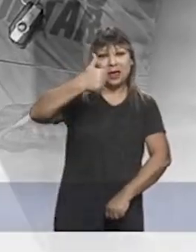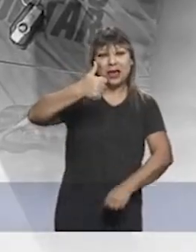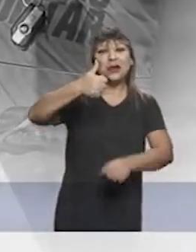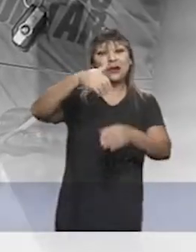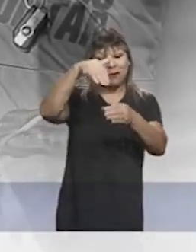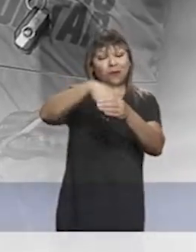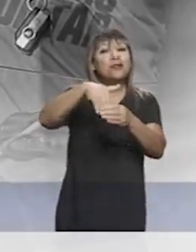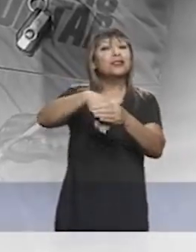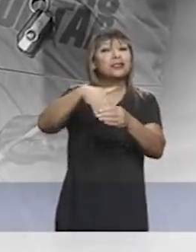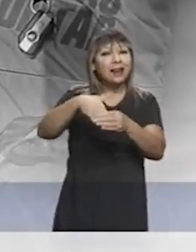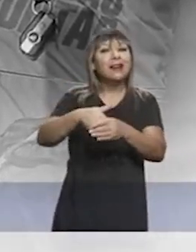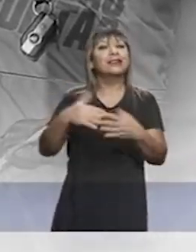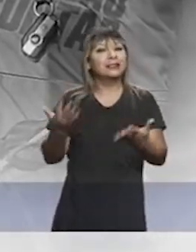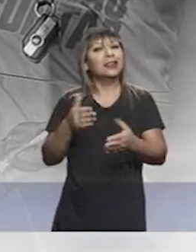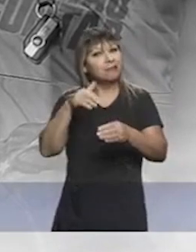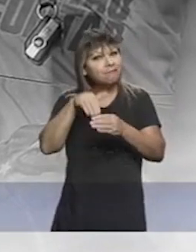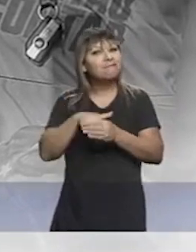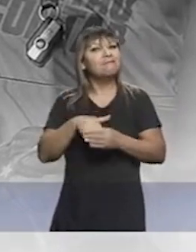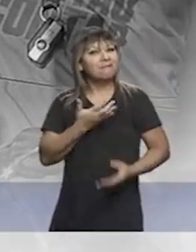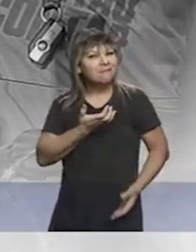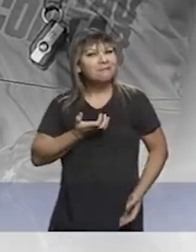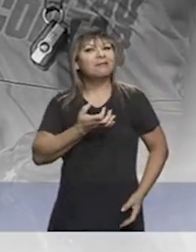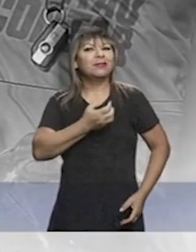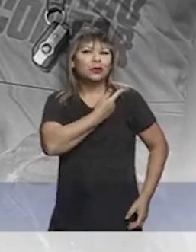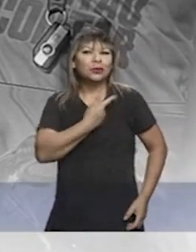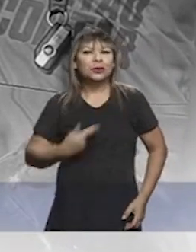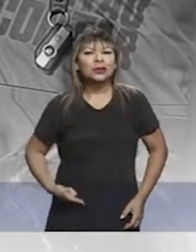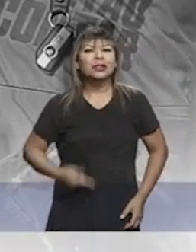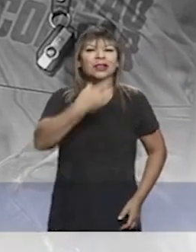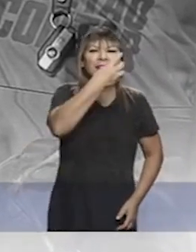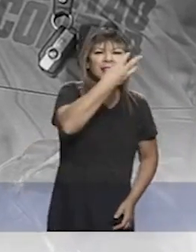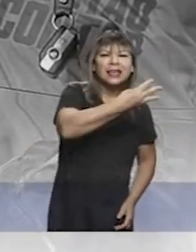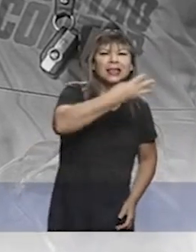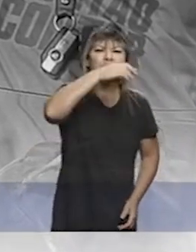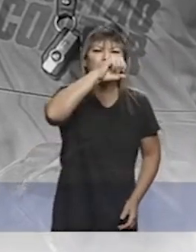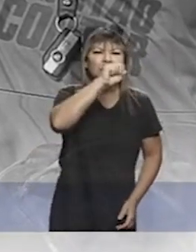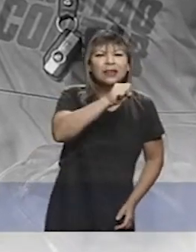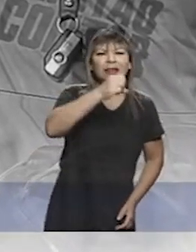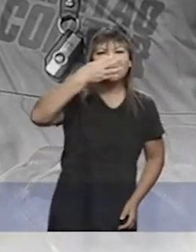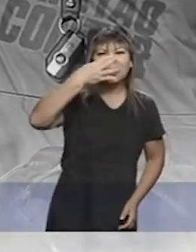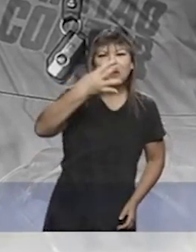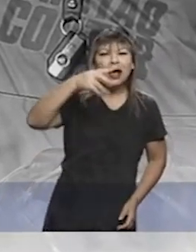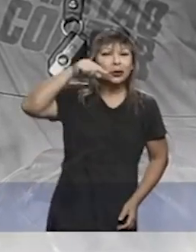primeiro lugar para o segundo turno ao governo do estado, com